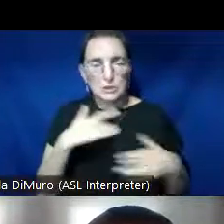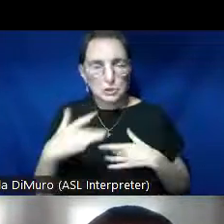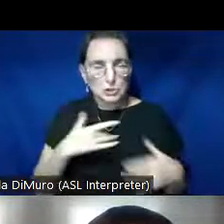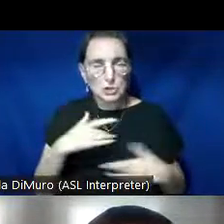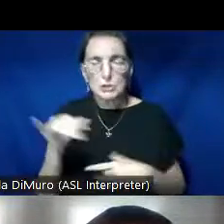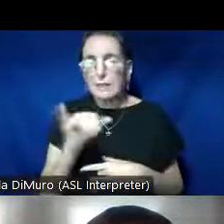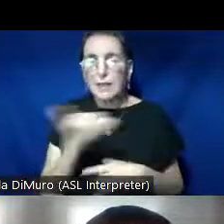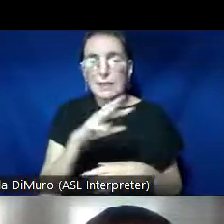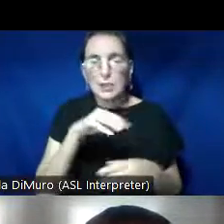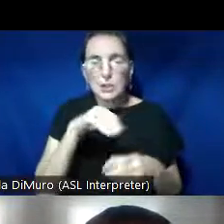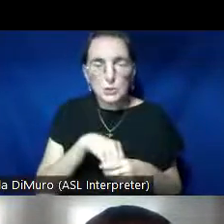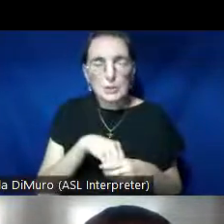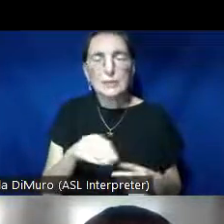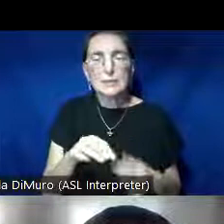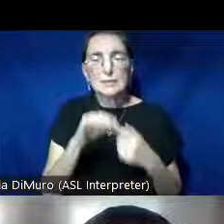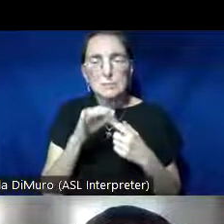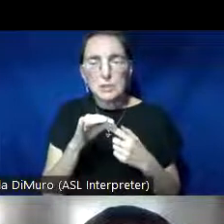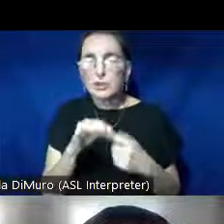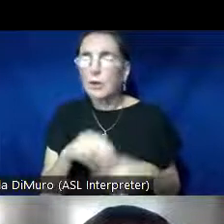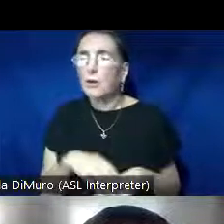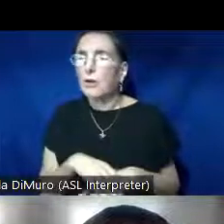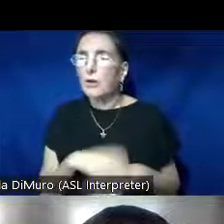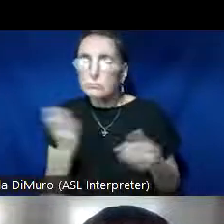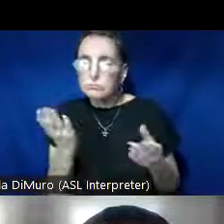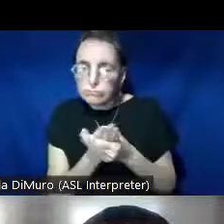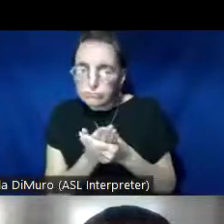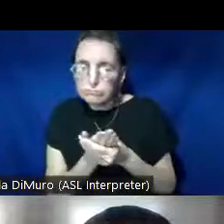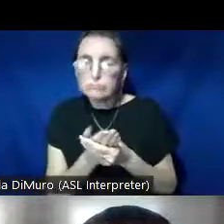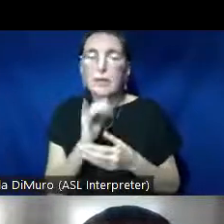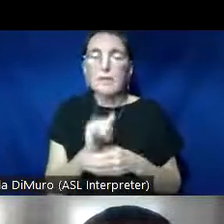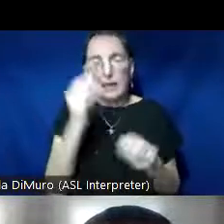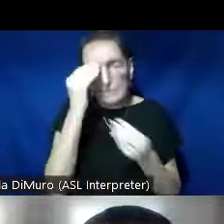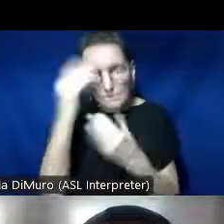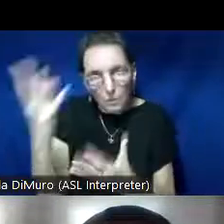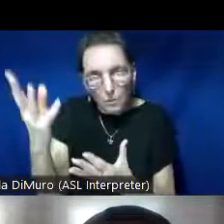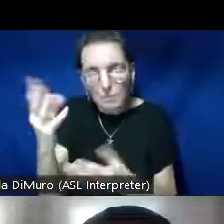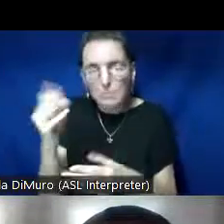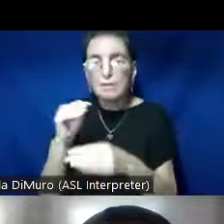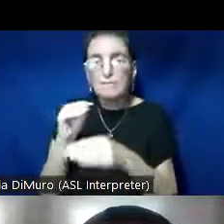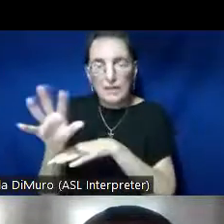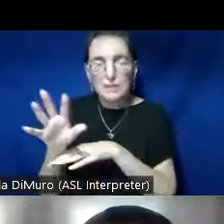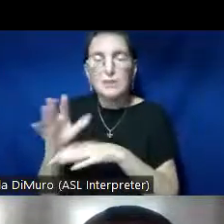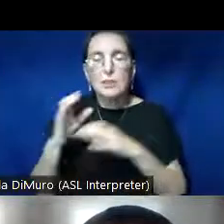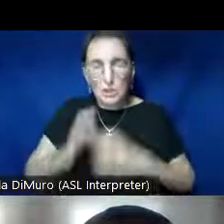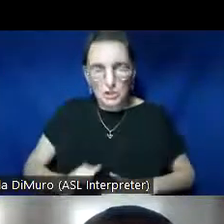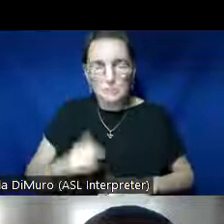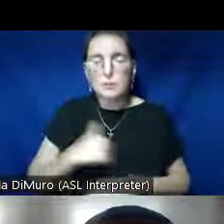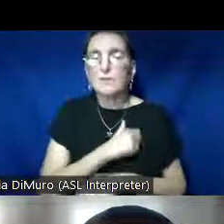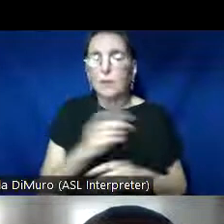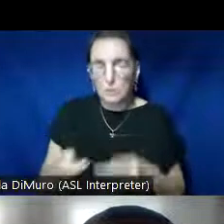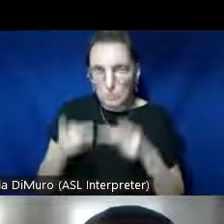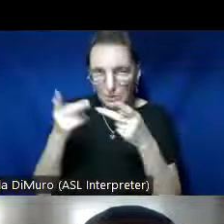ou fornecedores competitivos, engajamento de TPU com ratepayers